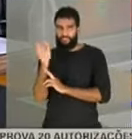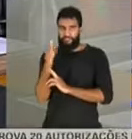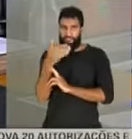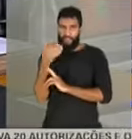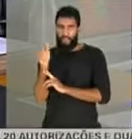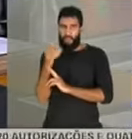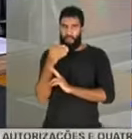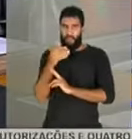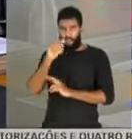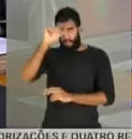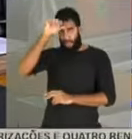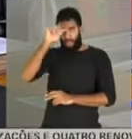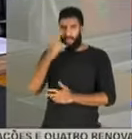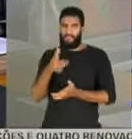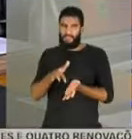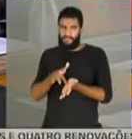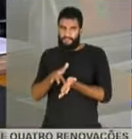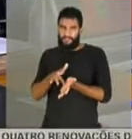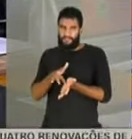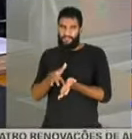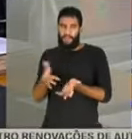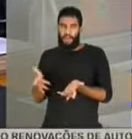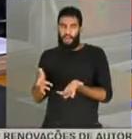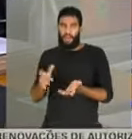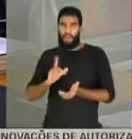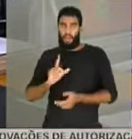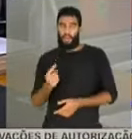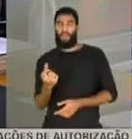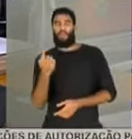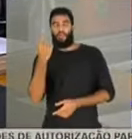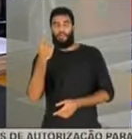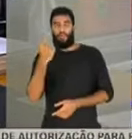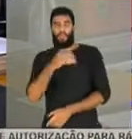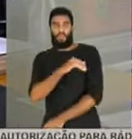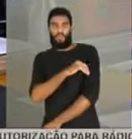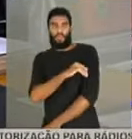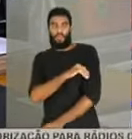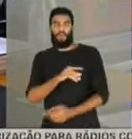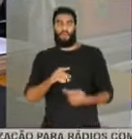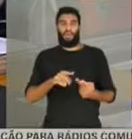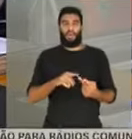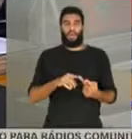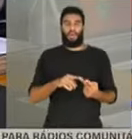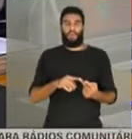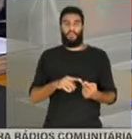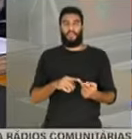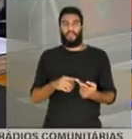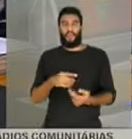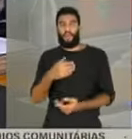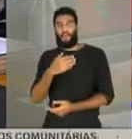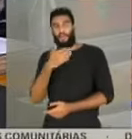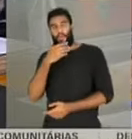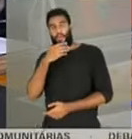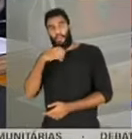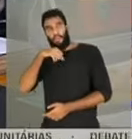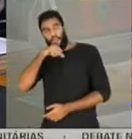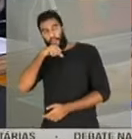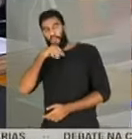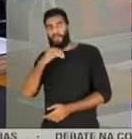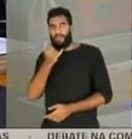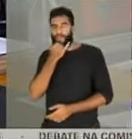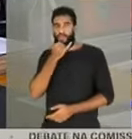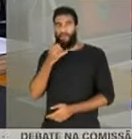Índia, cônsules, um no Rio, que é o pai, e outro em Minas, que é o filho, que fazem parte da diretoria dessa